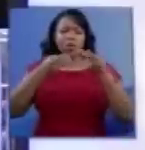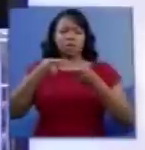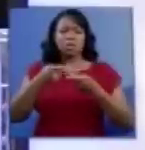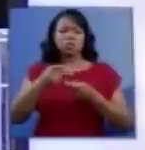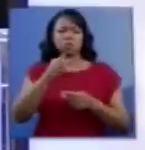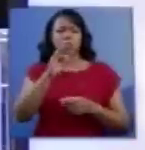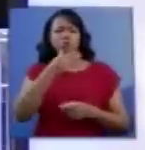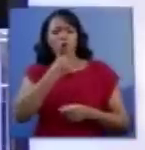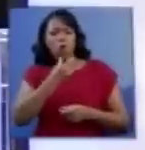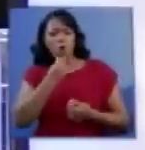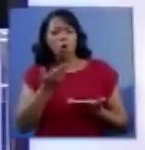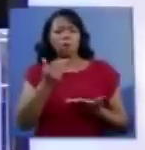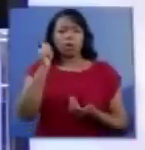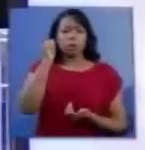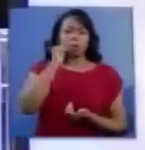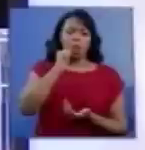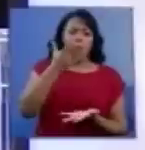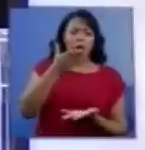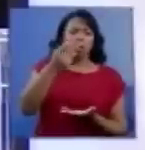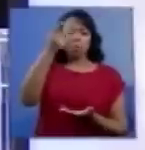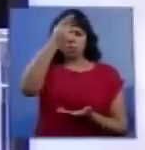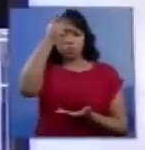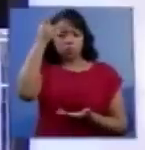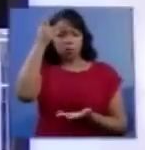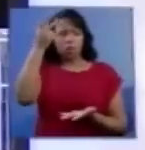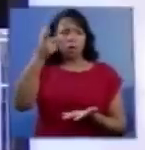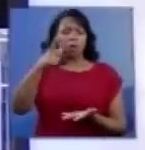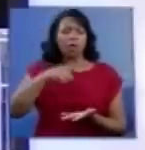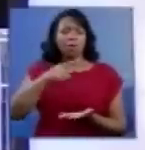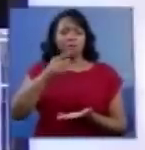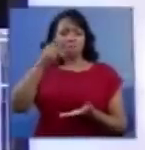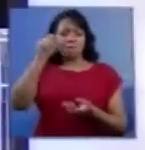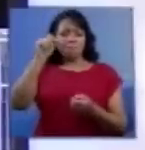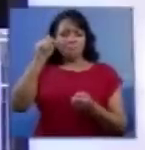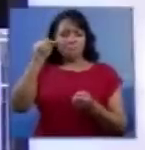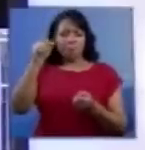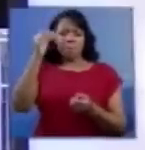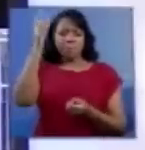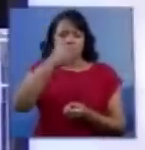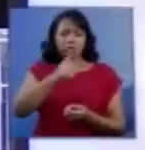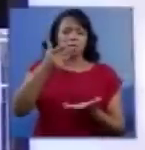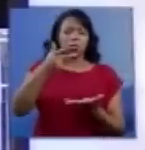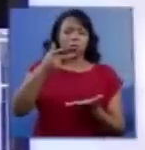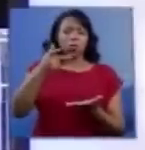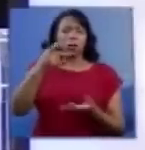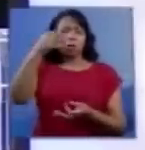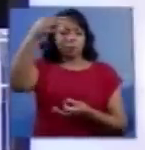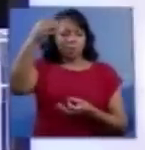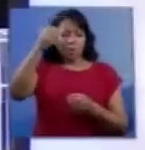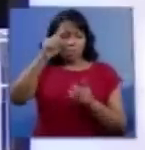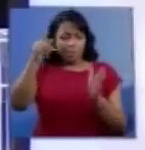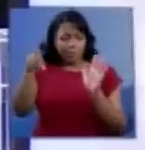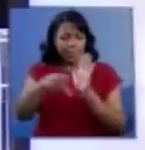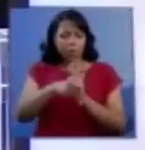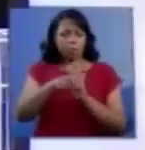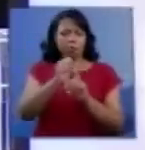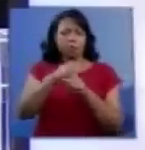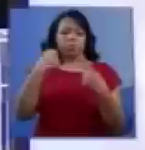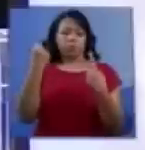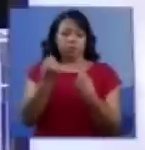homem que tipo de pessoa é o ideal para a sociedade nós corremos risco